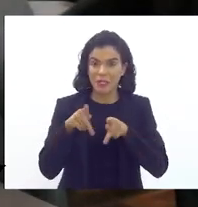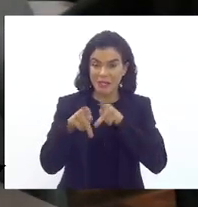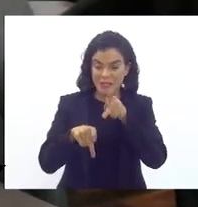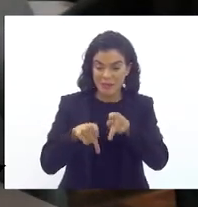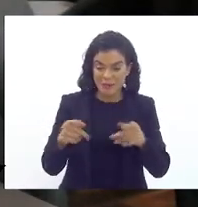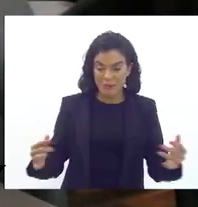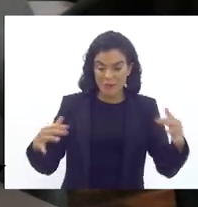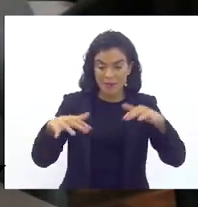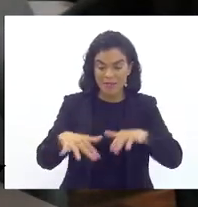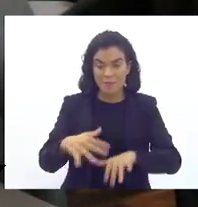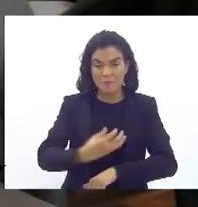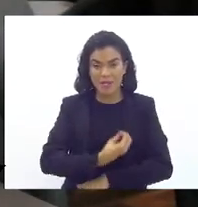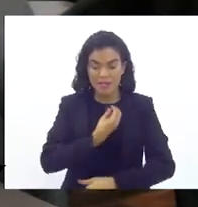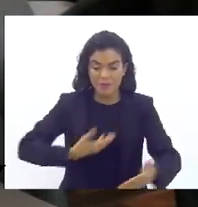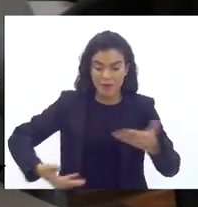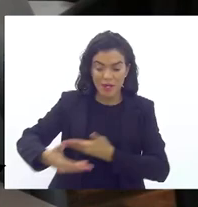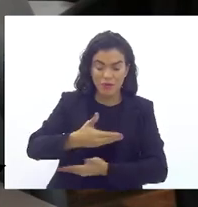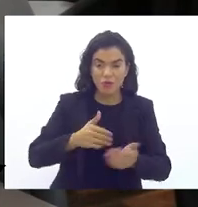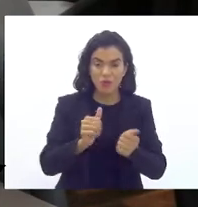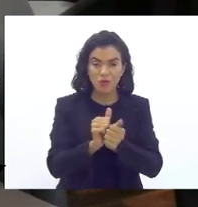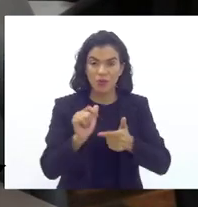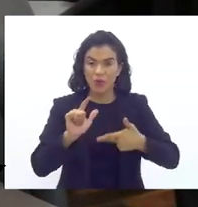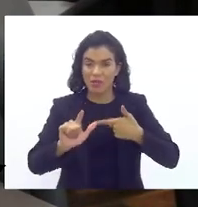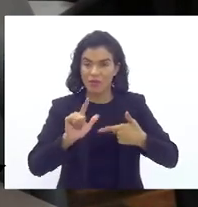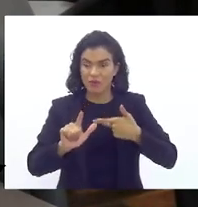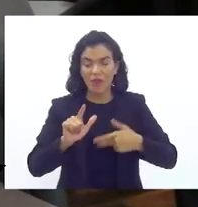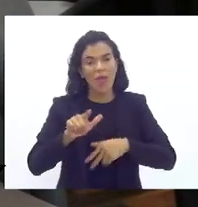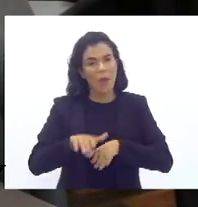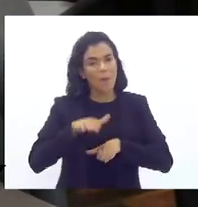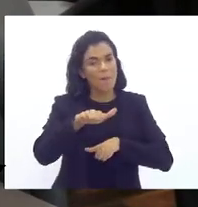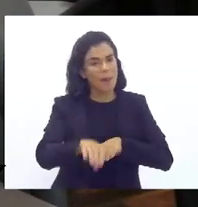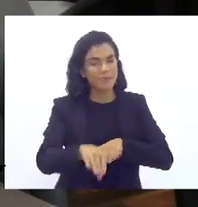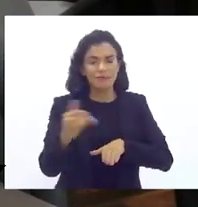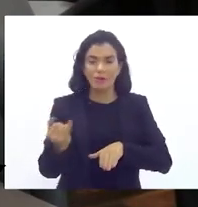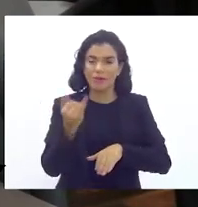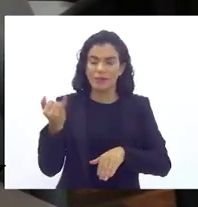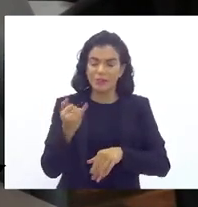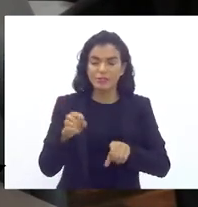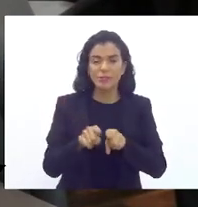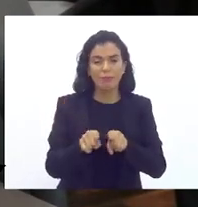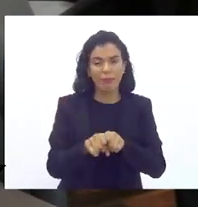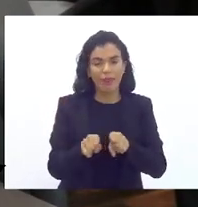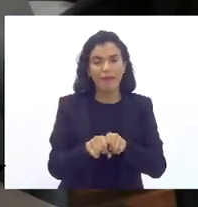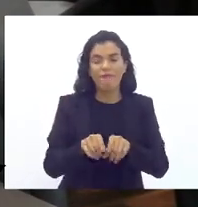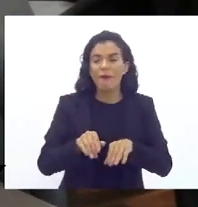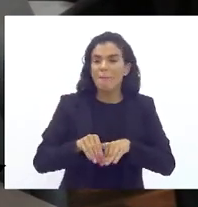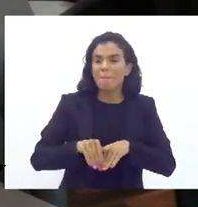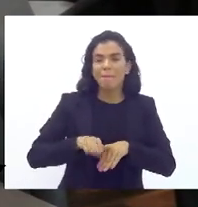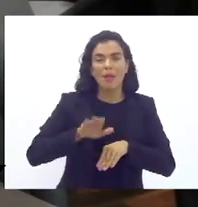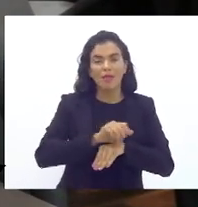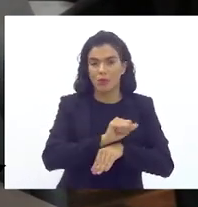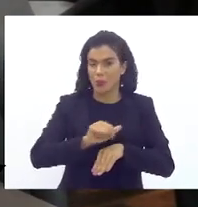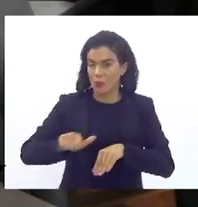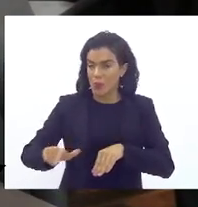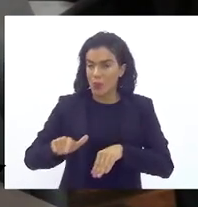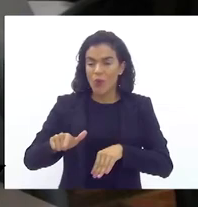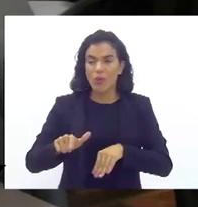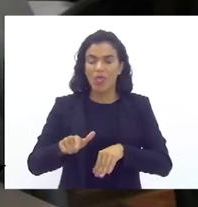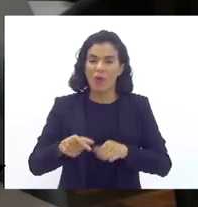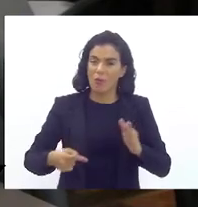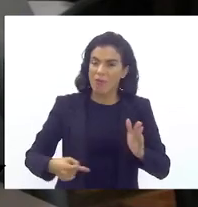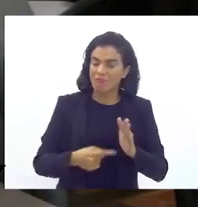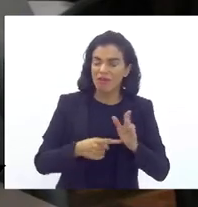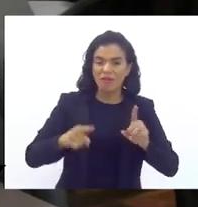proposto é um passo importante vai além de indignações em notas de repúdio